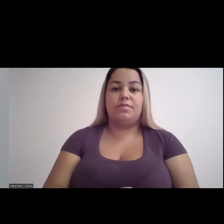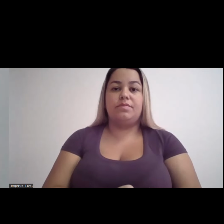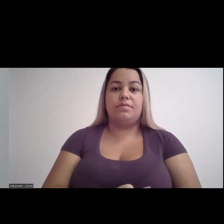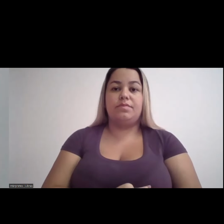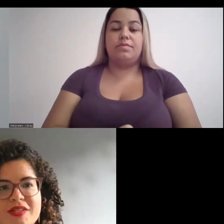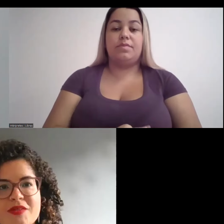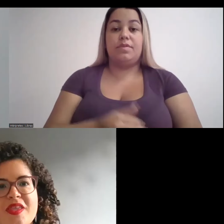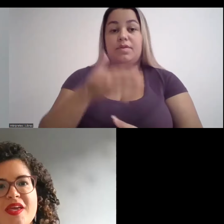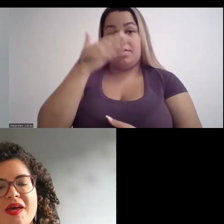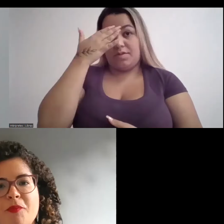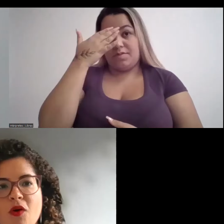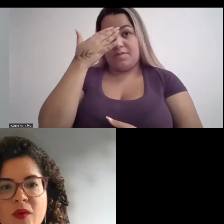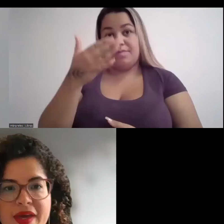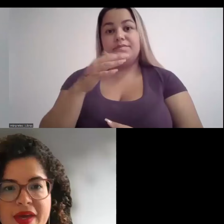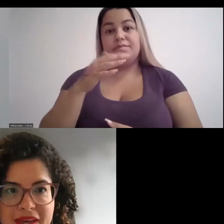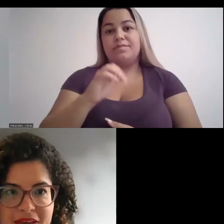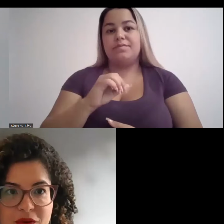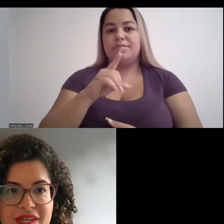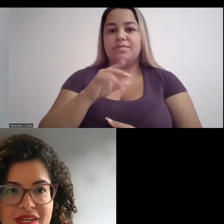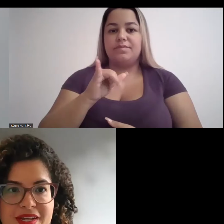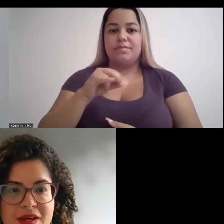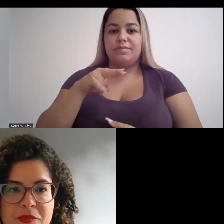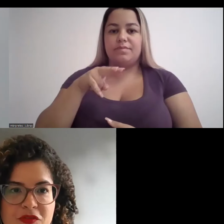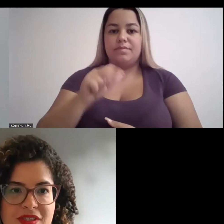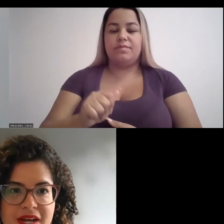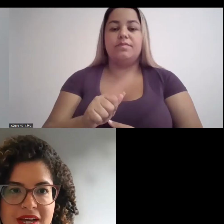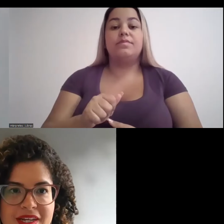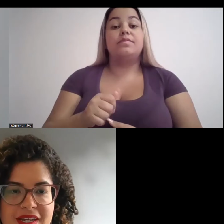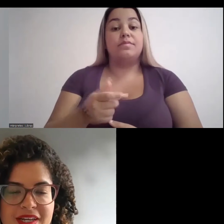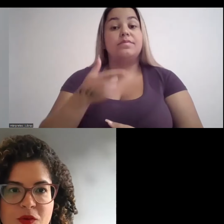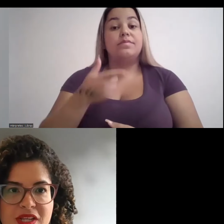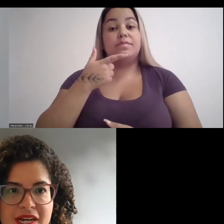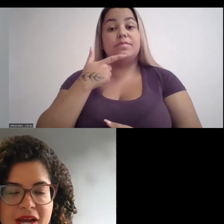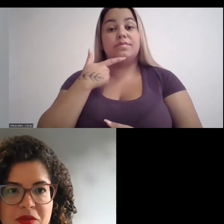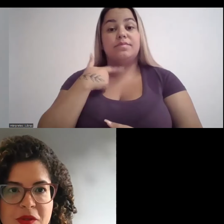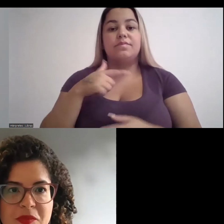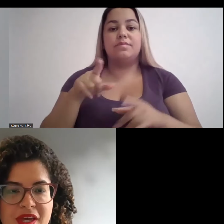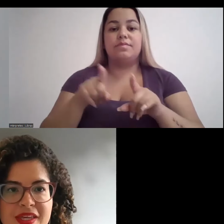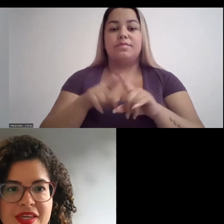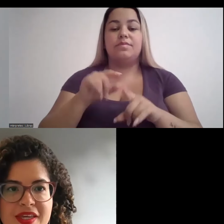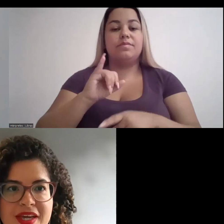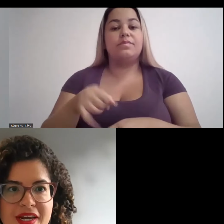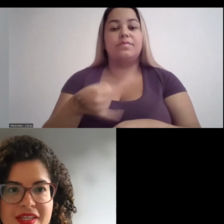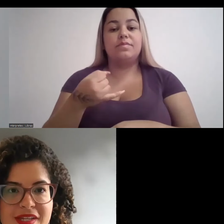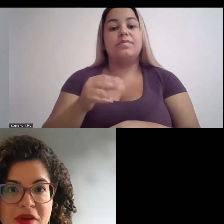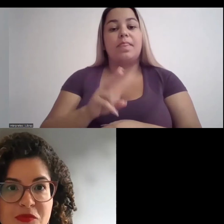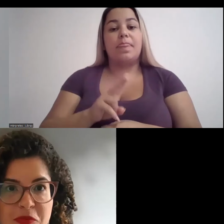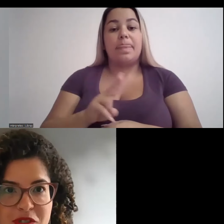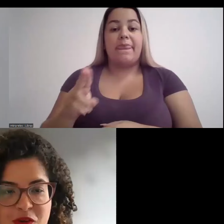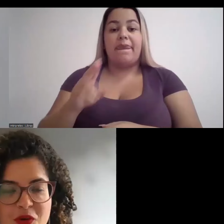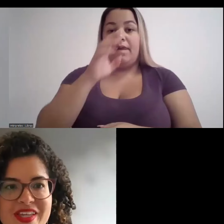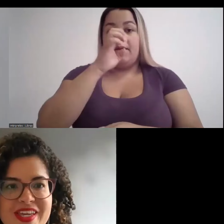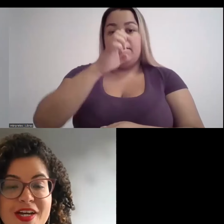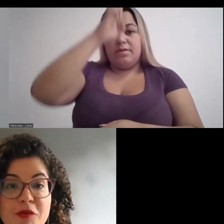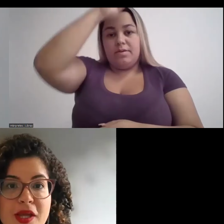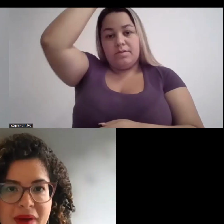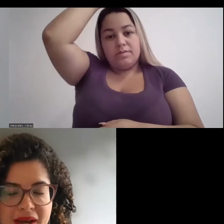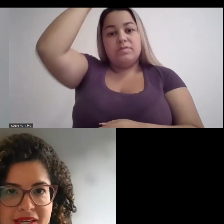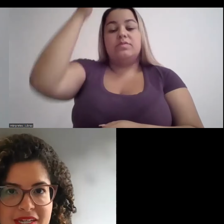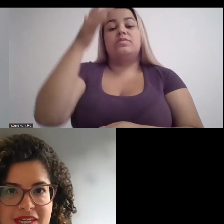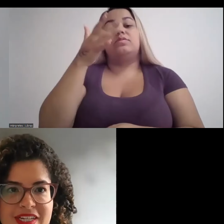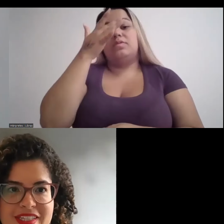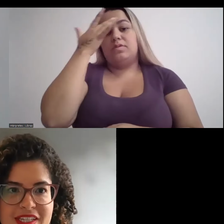Obrigada, Adriana. Bom, eu queria aproveitar, né, em nome da ENAP também e agradecer a mais uma pessoa, que é a